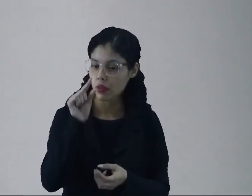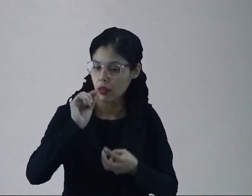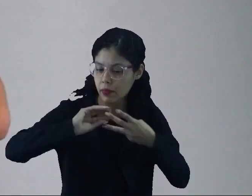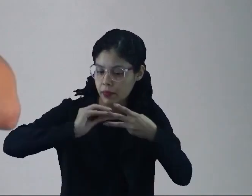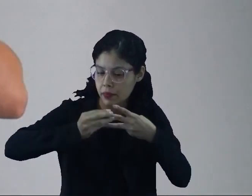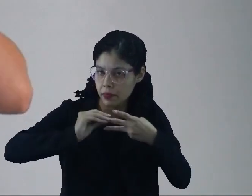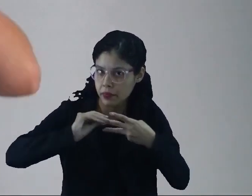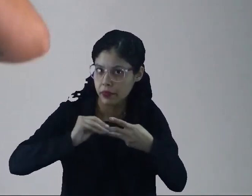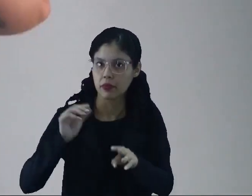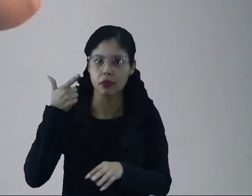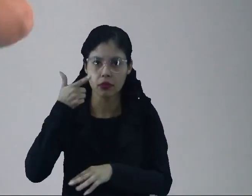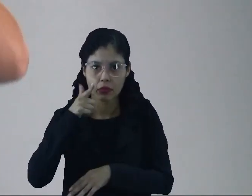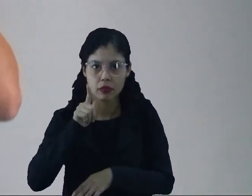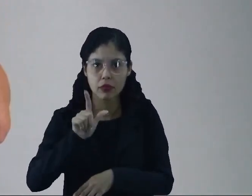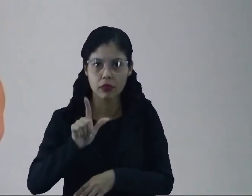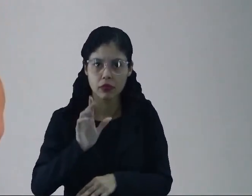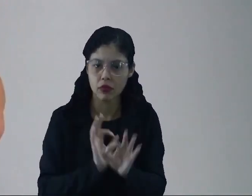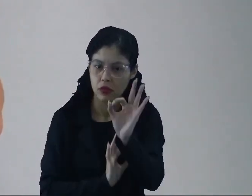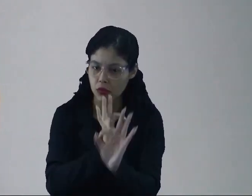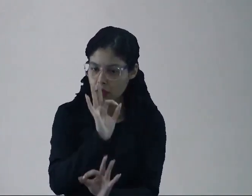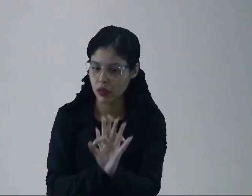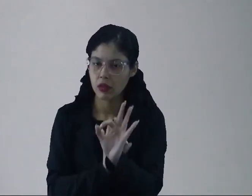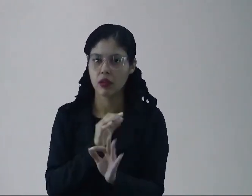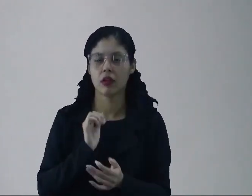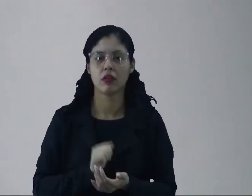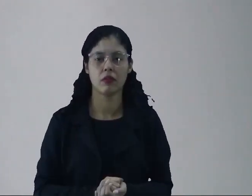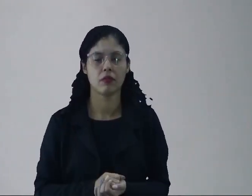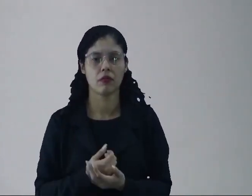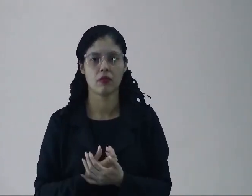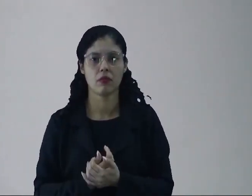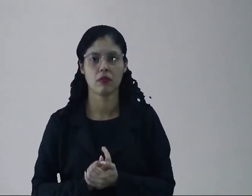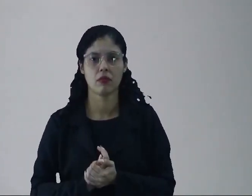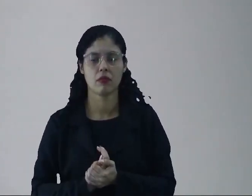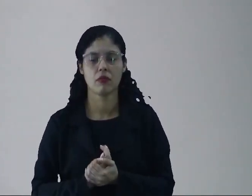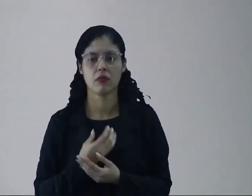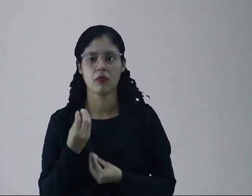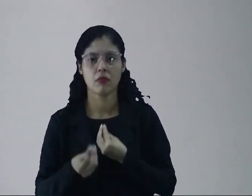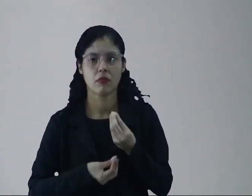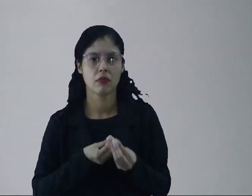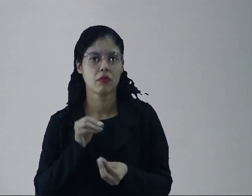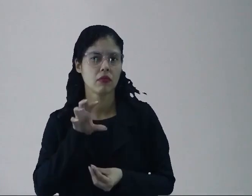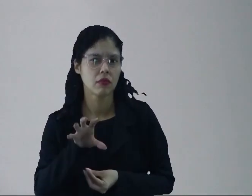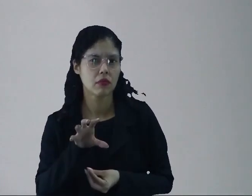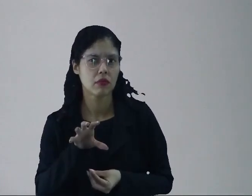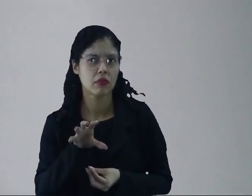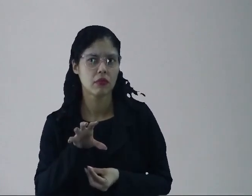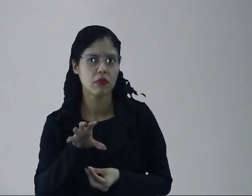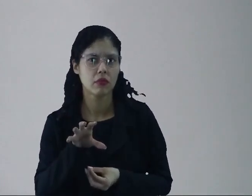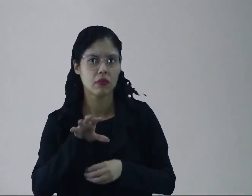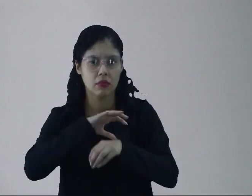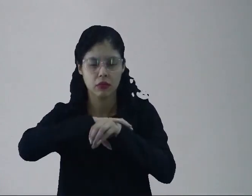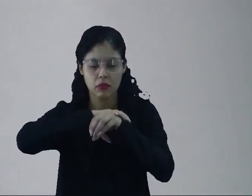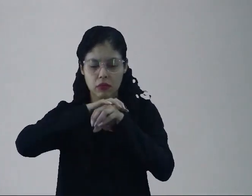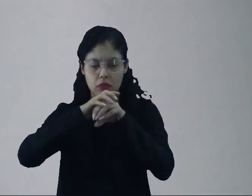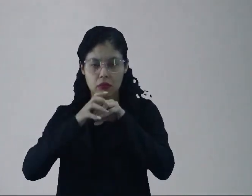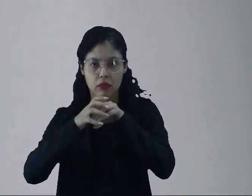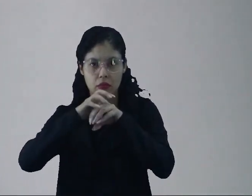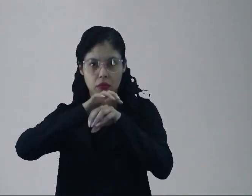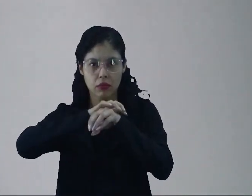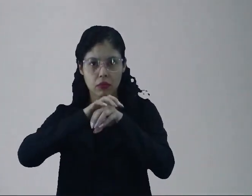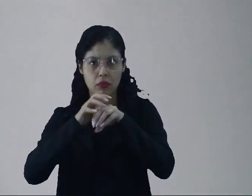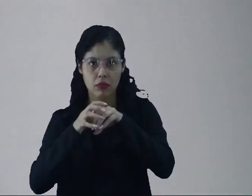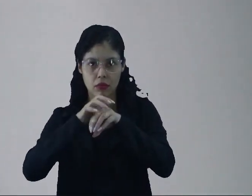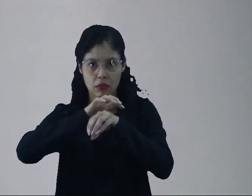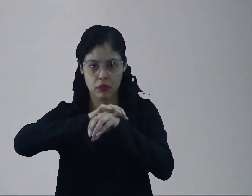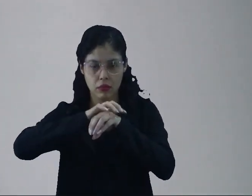da célula que garante a configuração dela. Então, é como se fosse ali a casquinha da célula. E